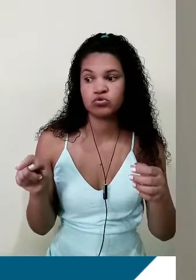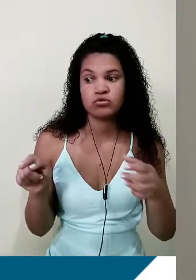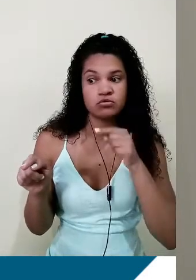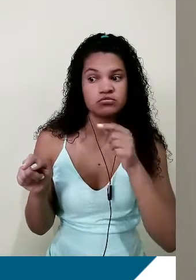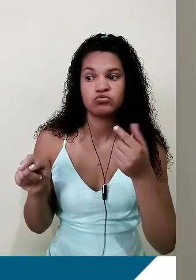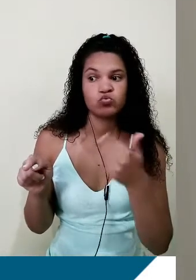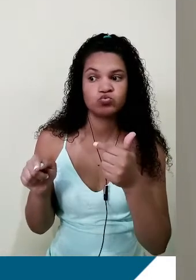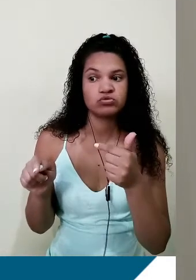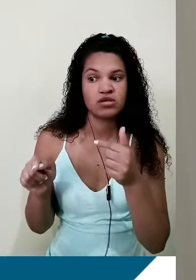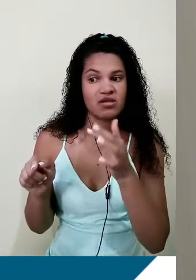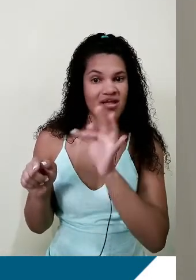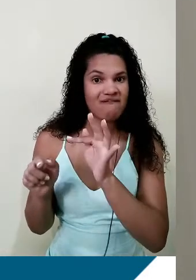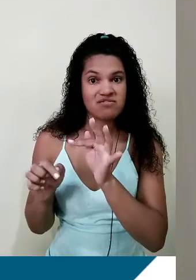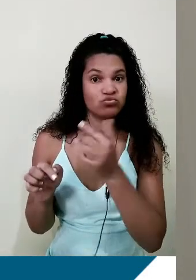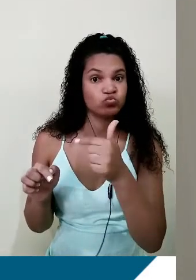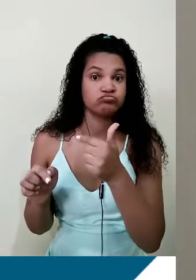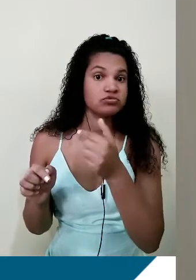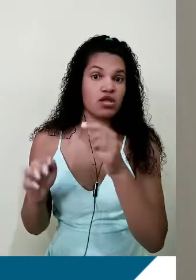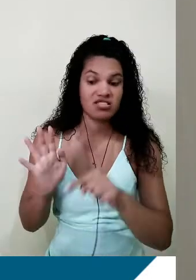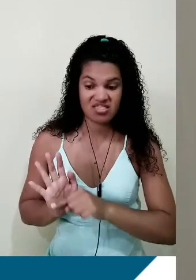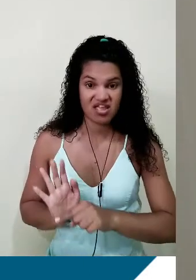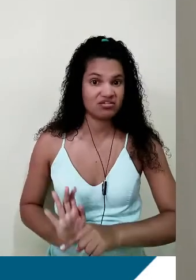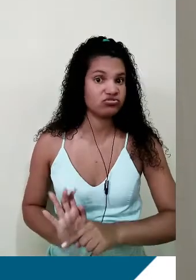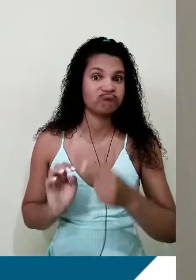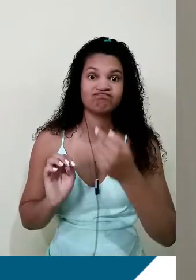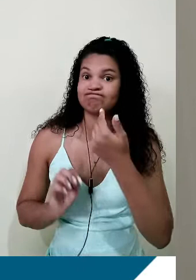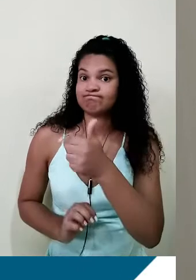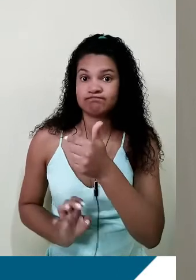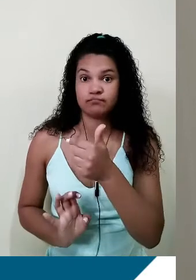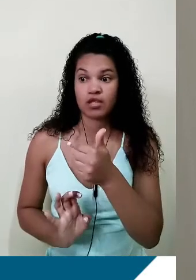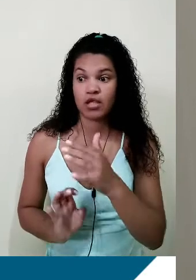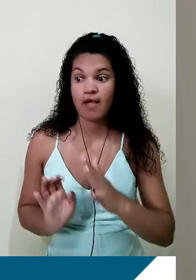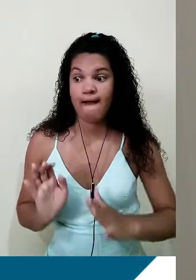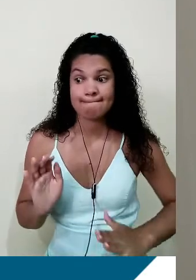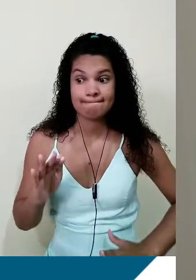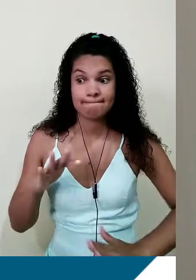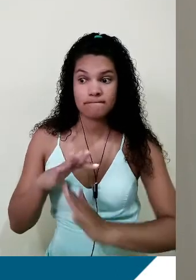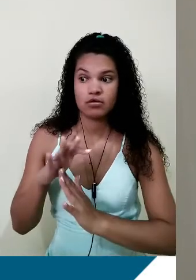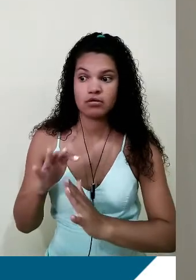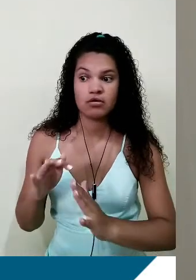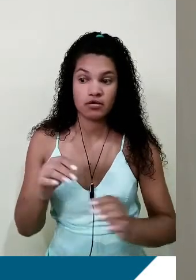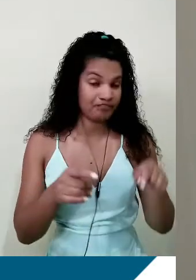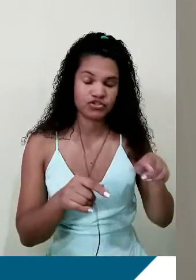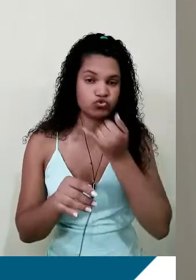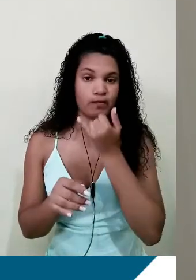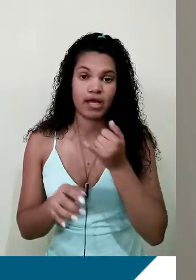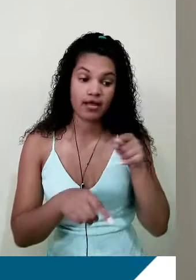temperatura mais baixa concebida cientificamente é o 0 Kelvin, que seria